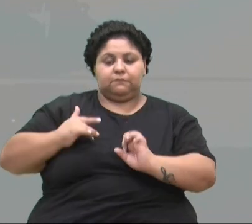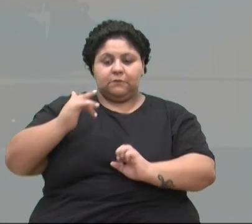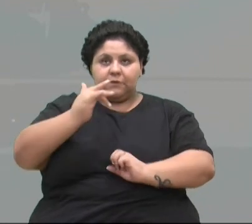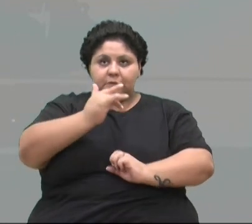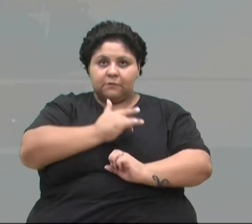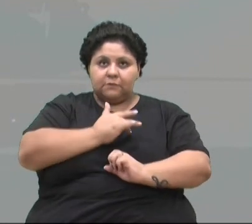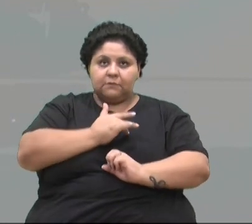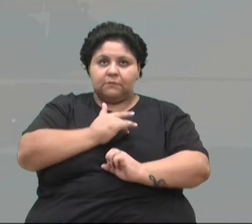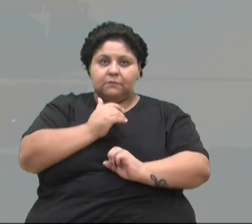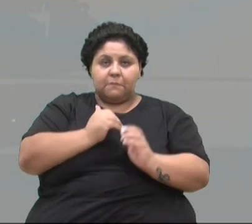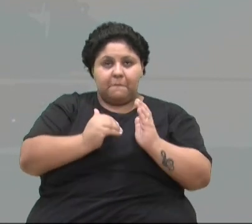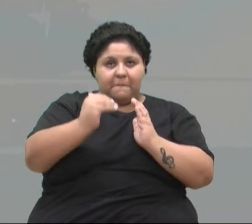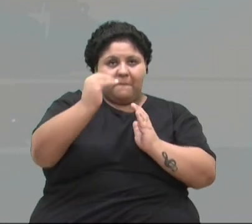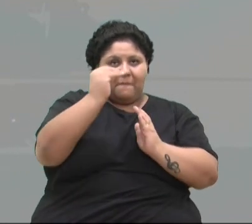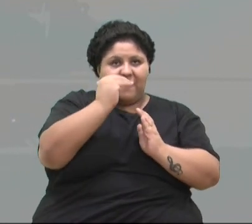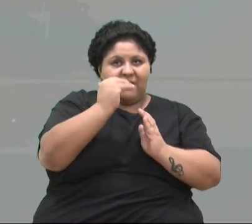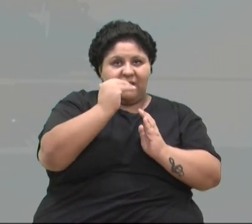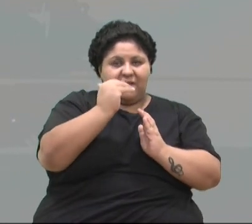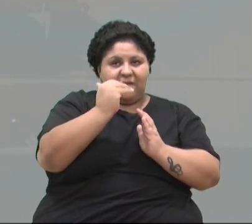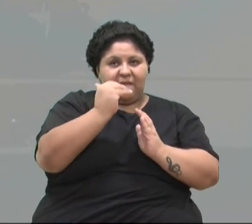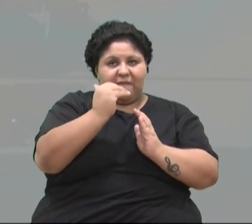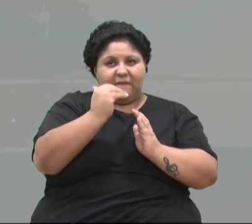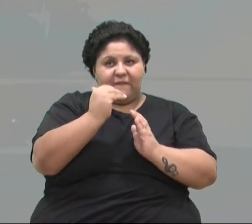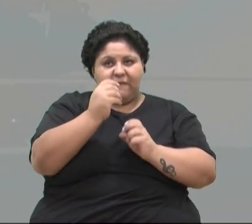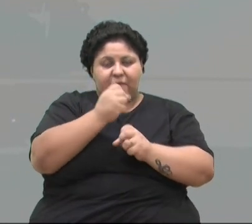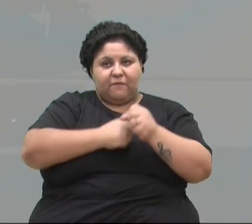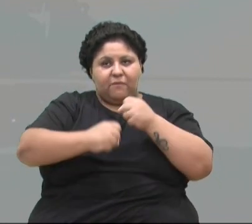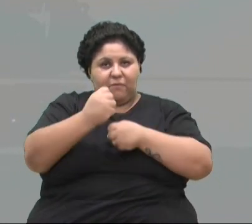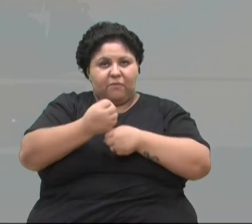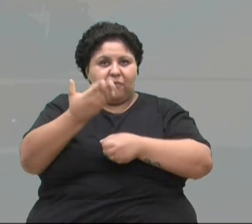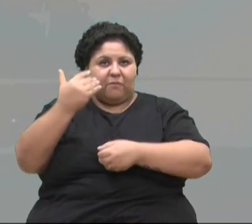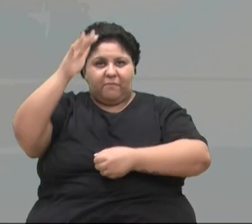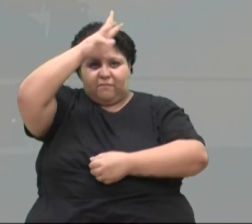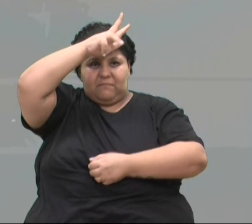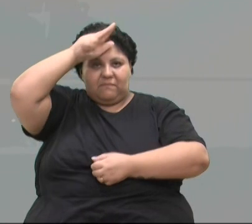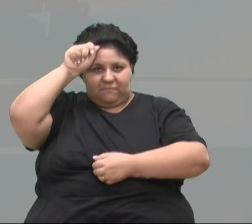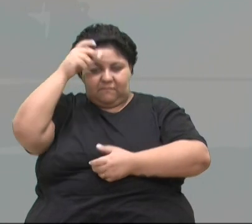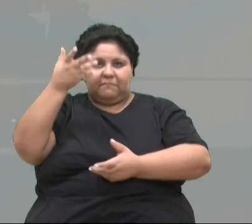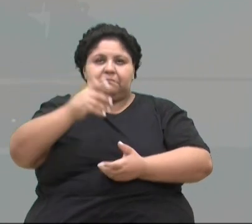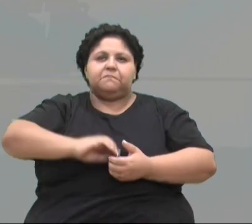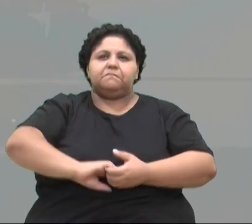foi maior do que o crescimento de receitas do município. Pode passar.